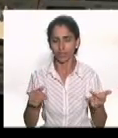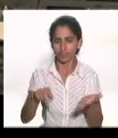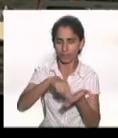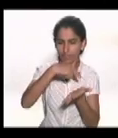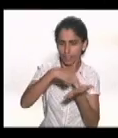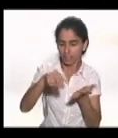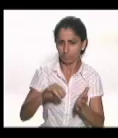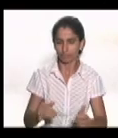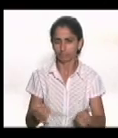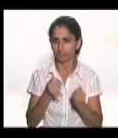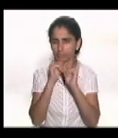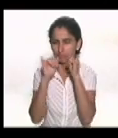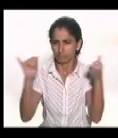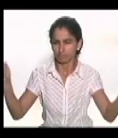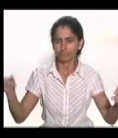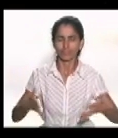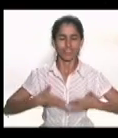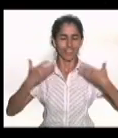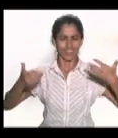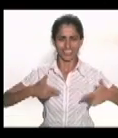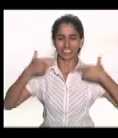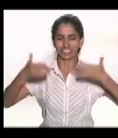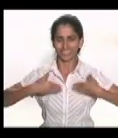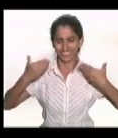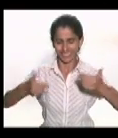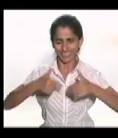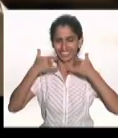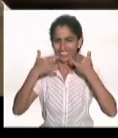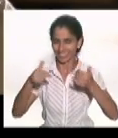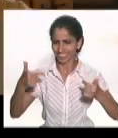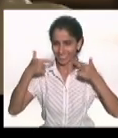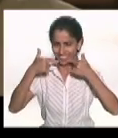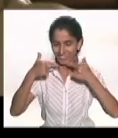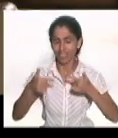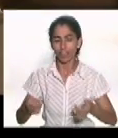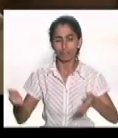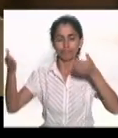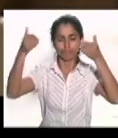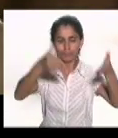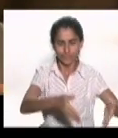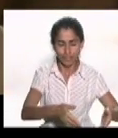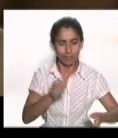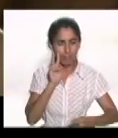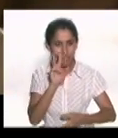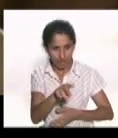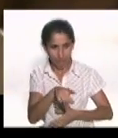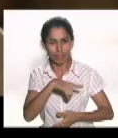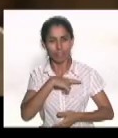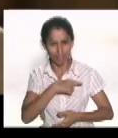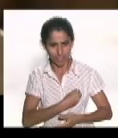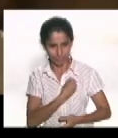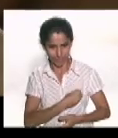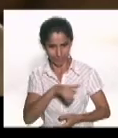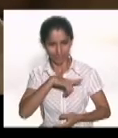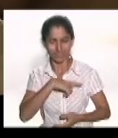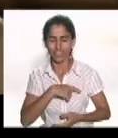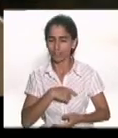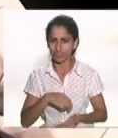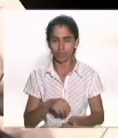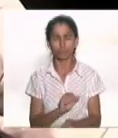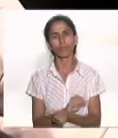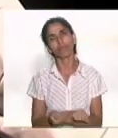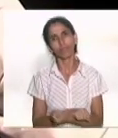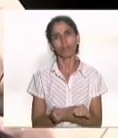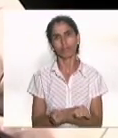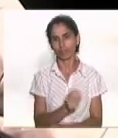da dança, da energia e da alegria. Qualquer lugar que você chega, que ele tá, é uma coisa assim que não tem como ficar